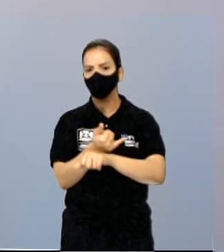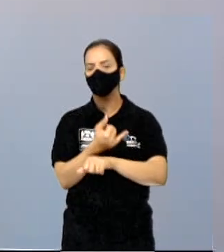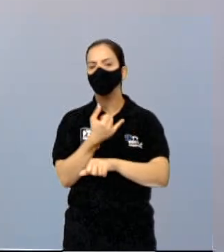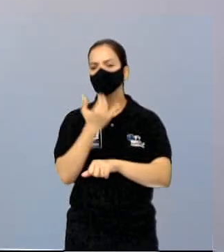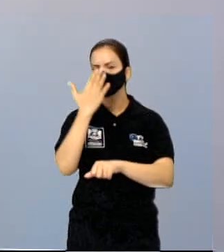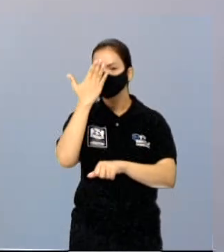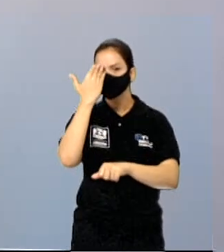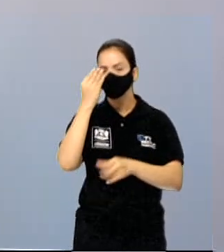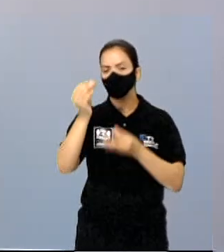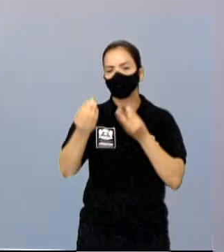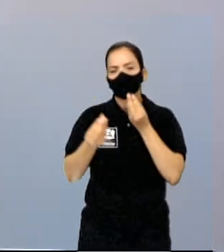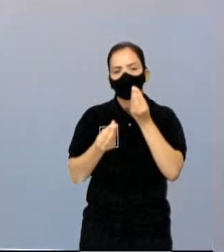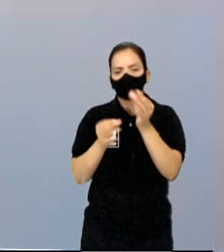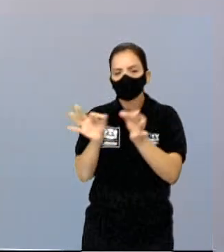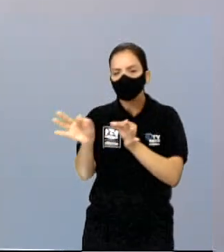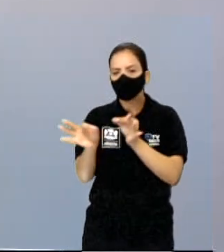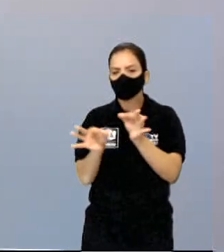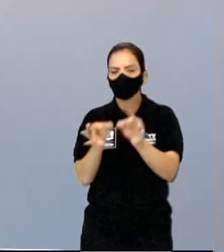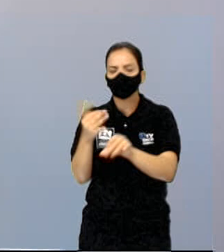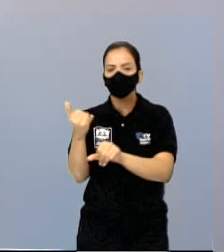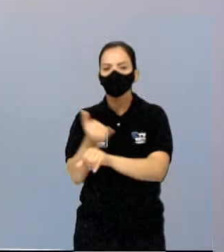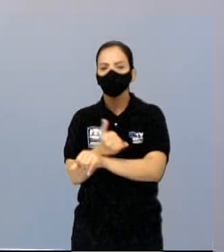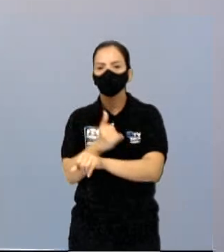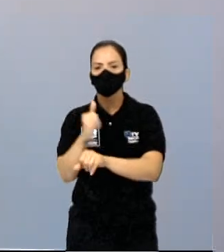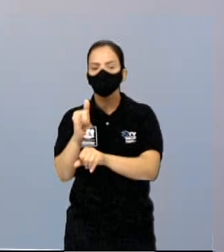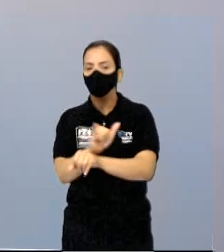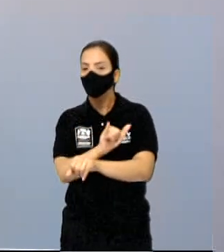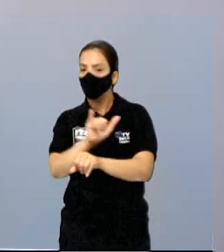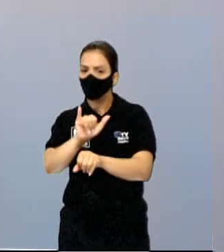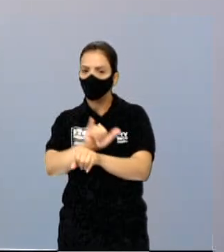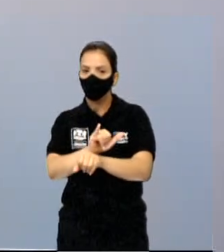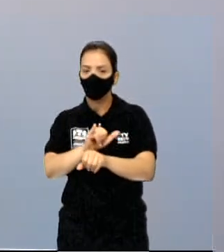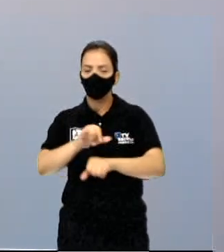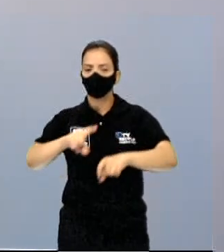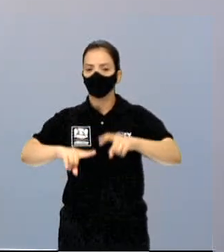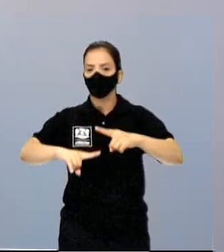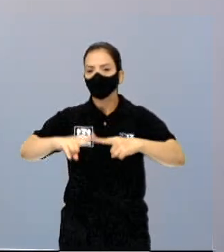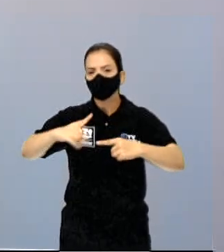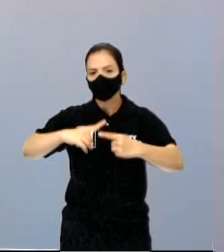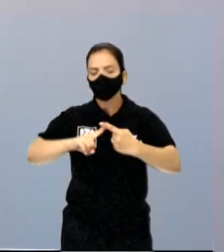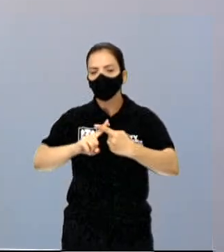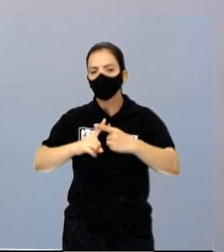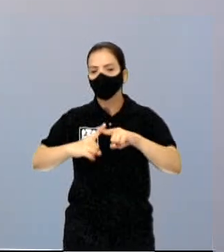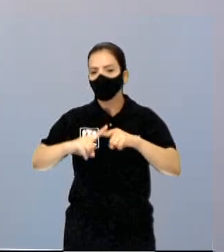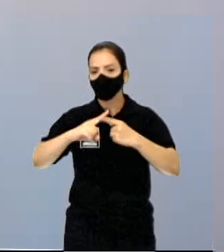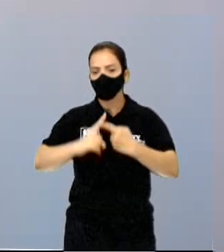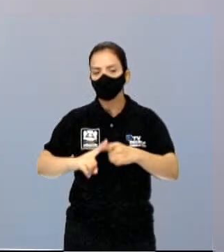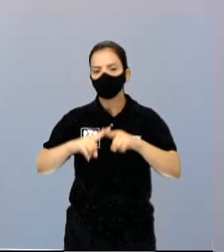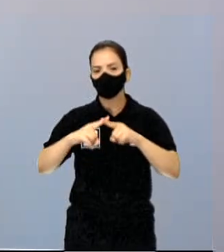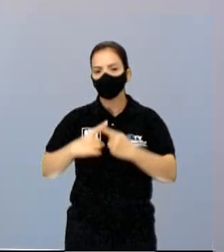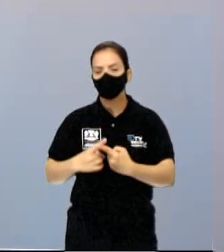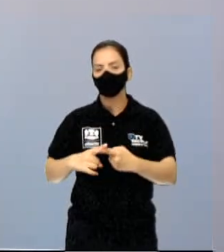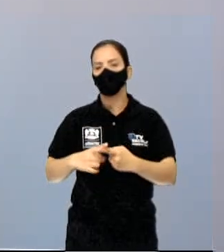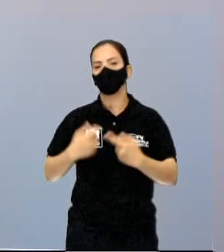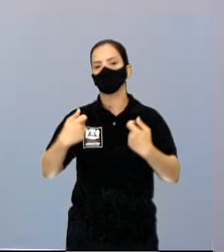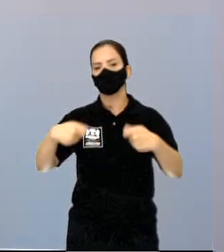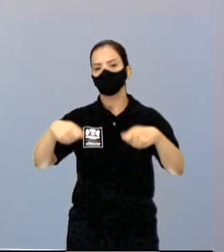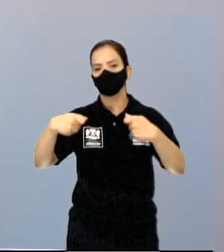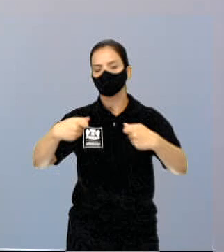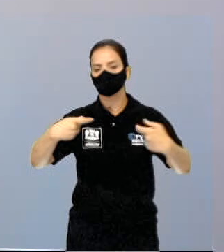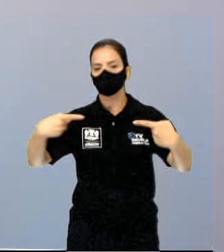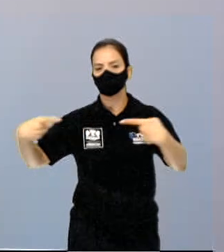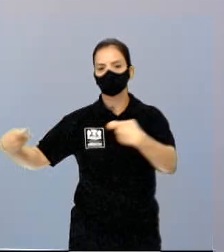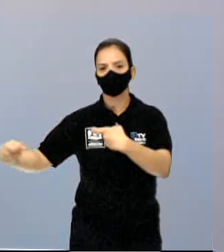bem ali os metais para criar os tipos de ferramentas que eles precisariam ali para suas guerras ou